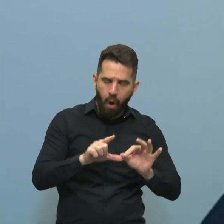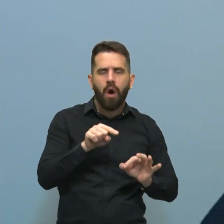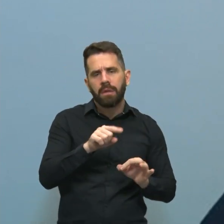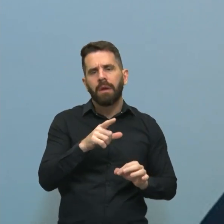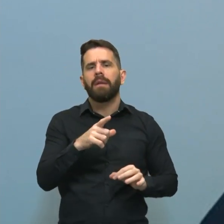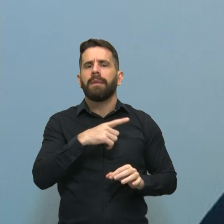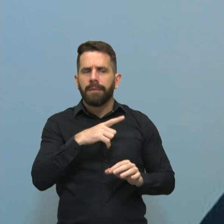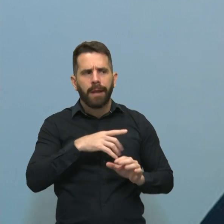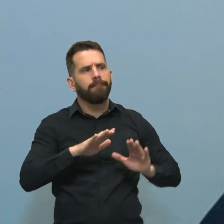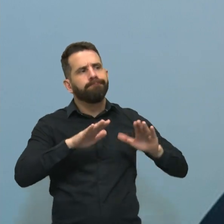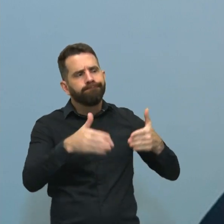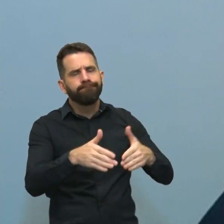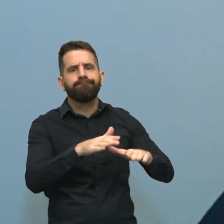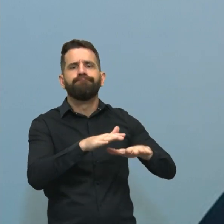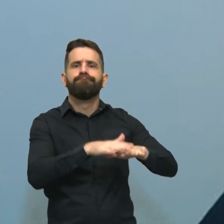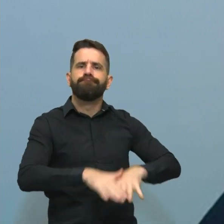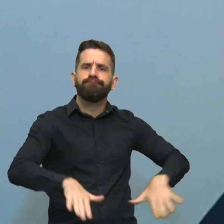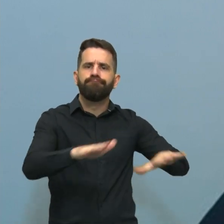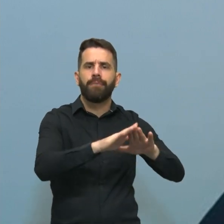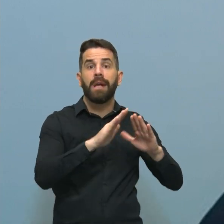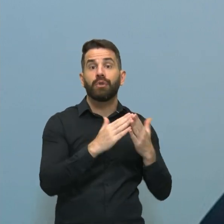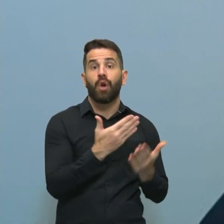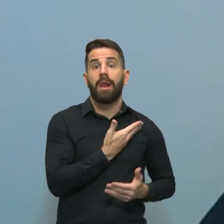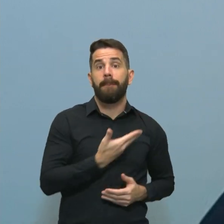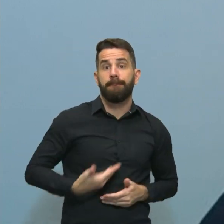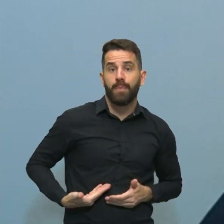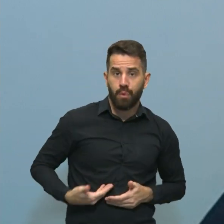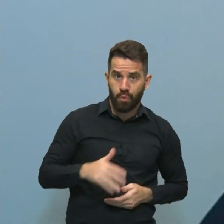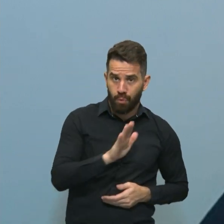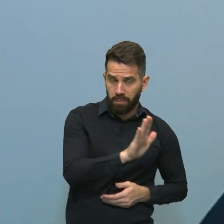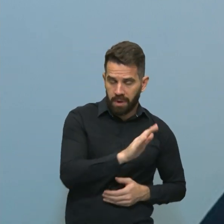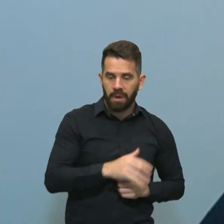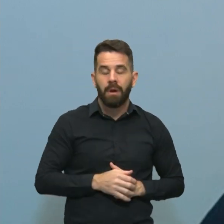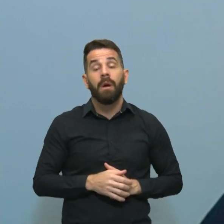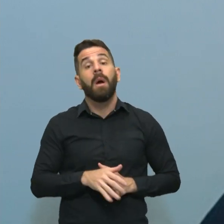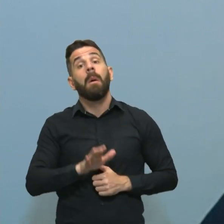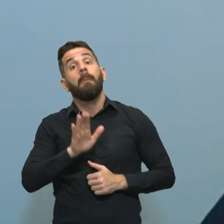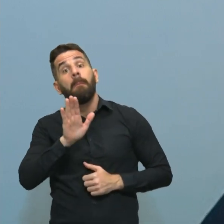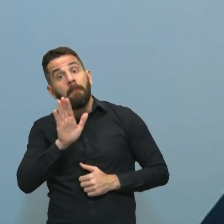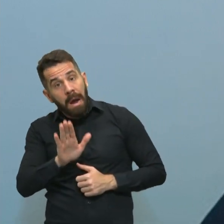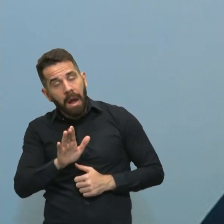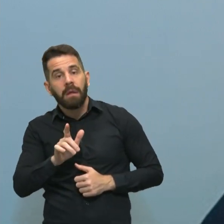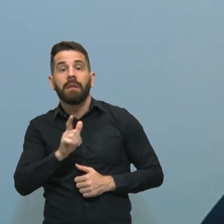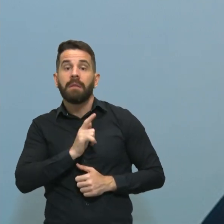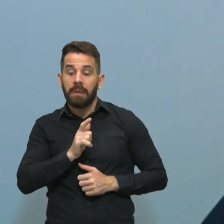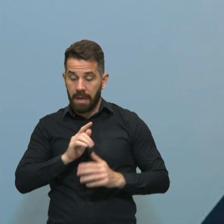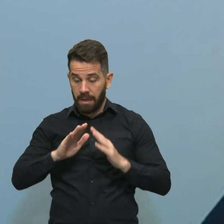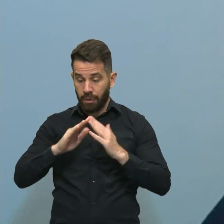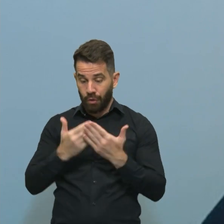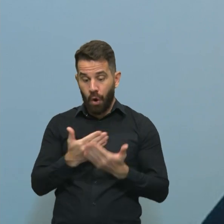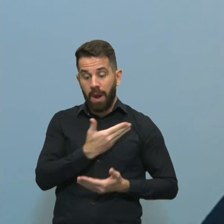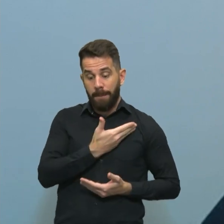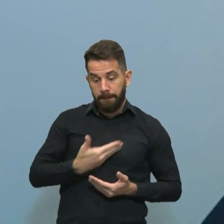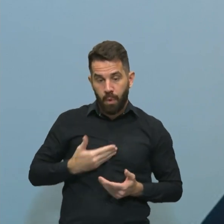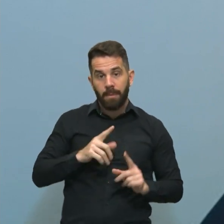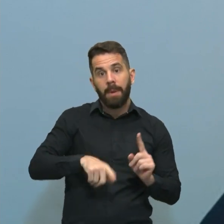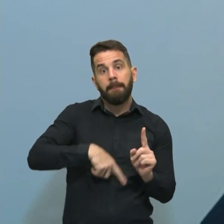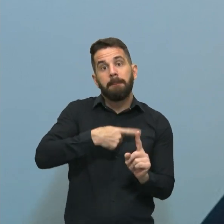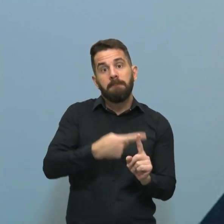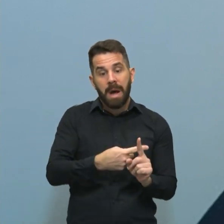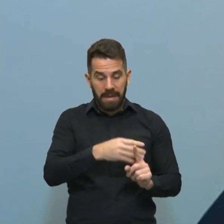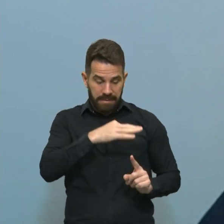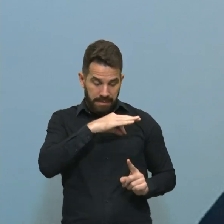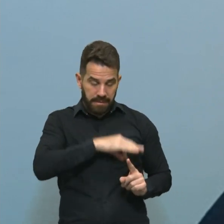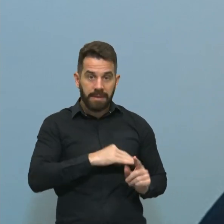estudantes todos de escola pública, né? Mas estudantes de escola pública que são de renda inferior a um salário mínimo e